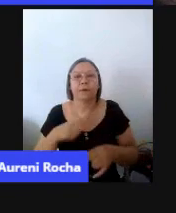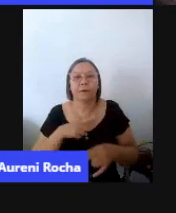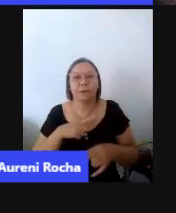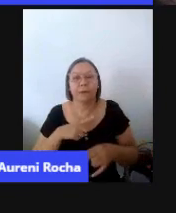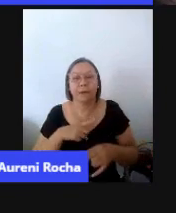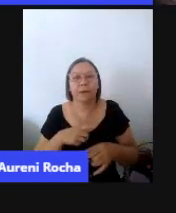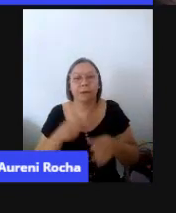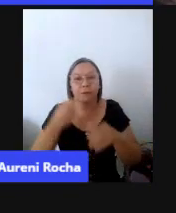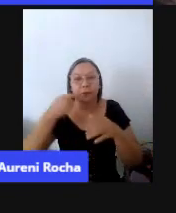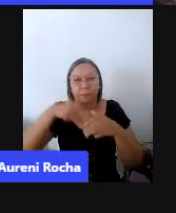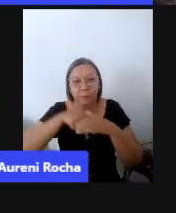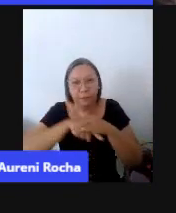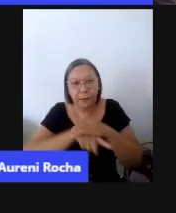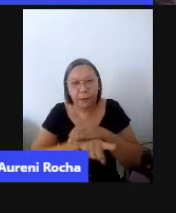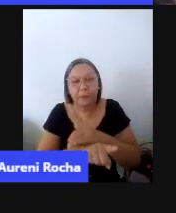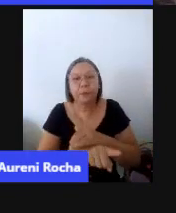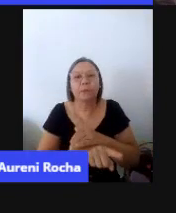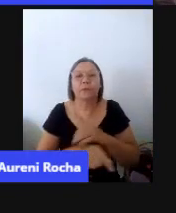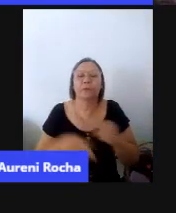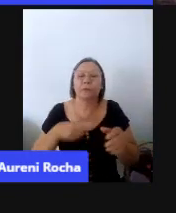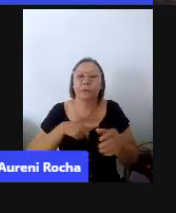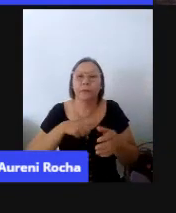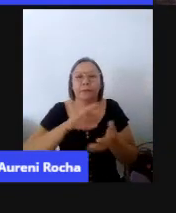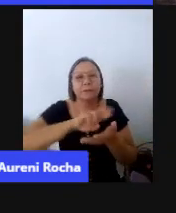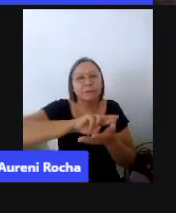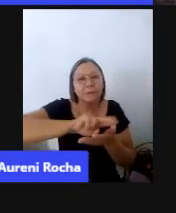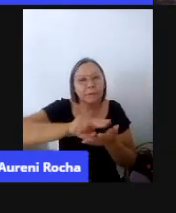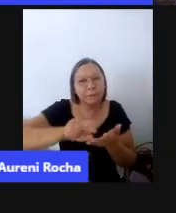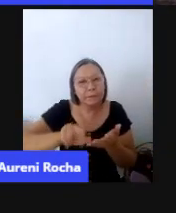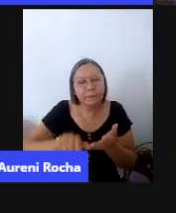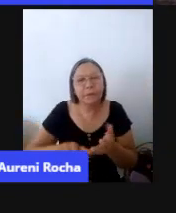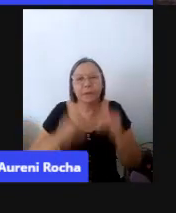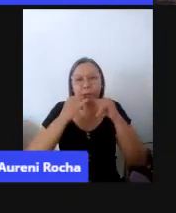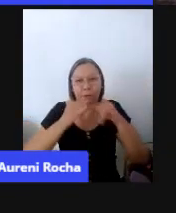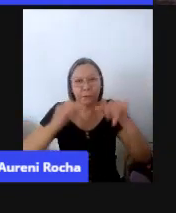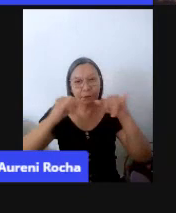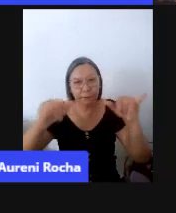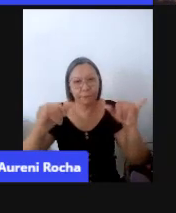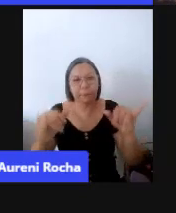vai passando, né, tem mais de uma informação, são quem usa